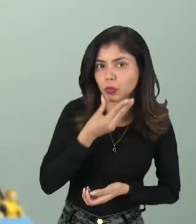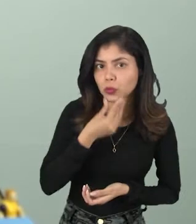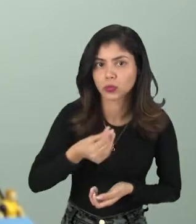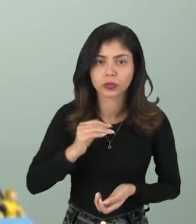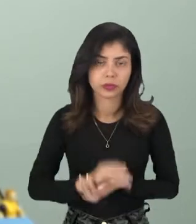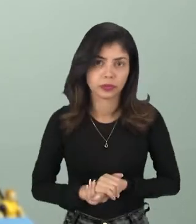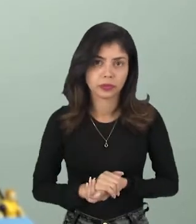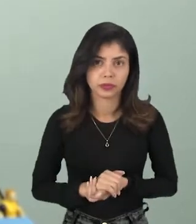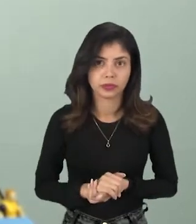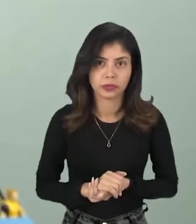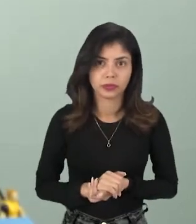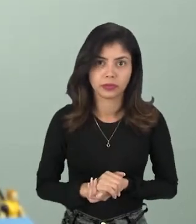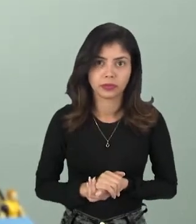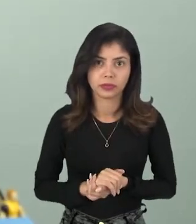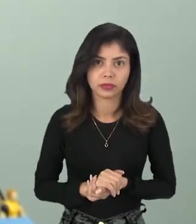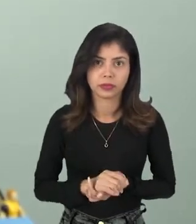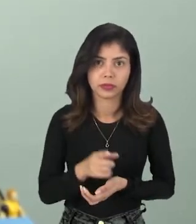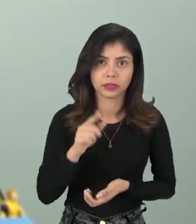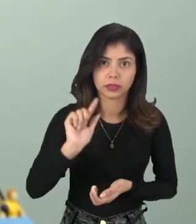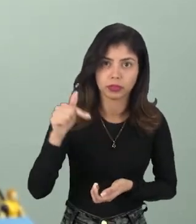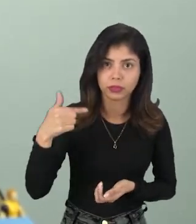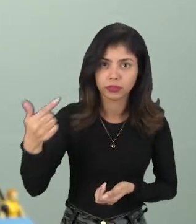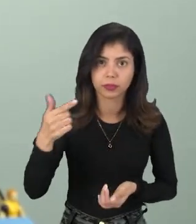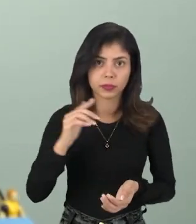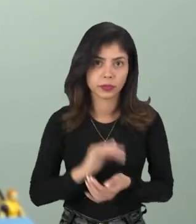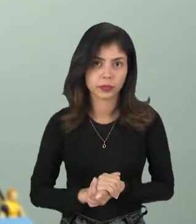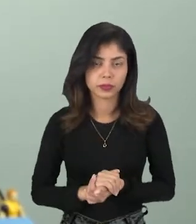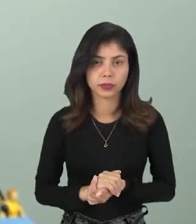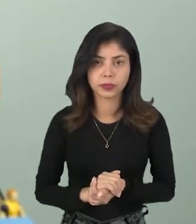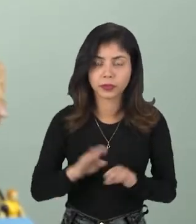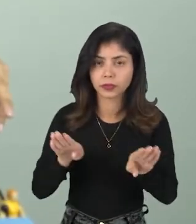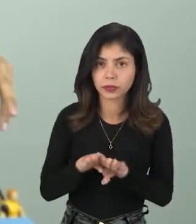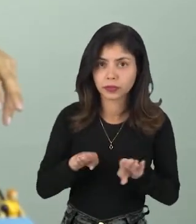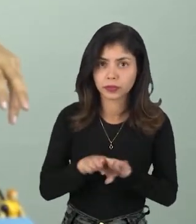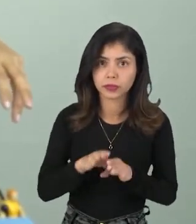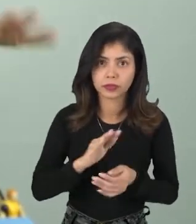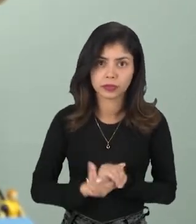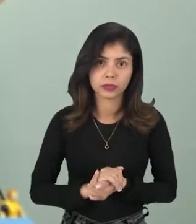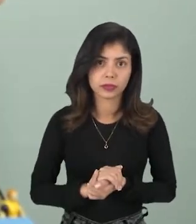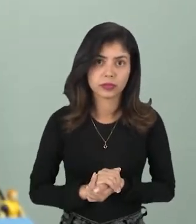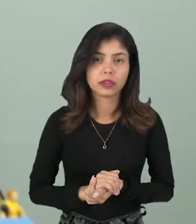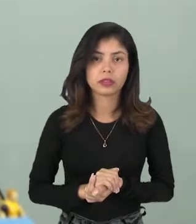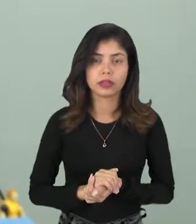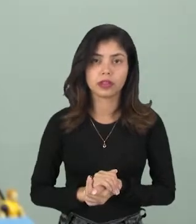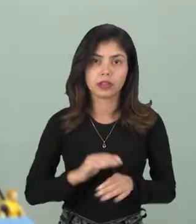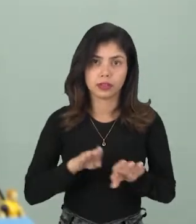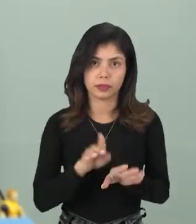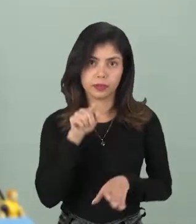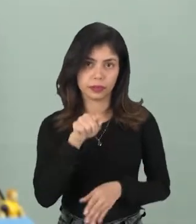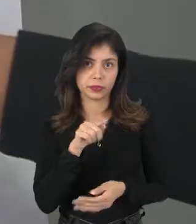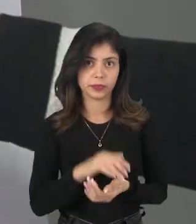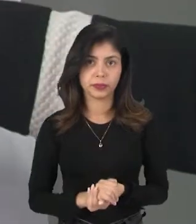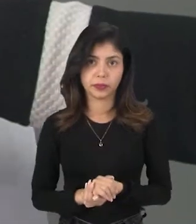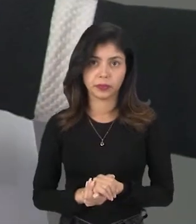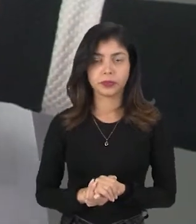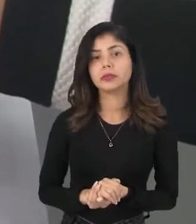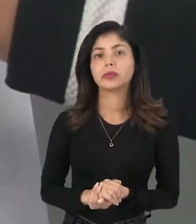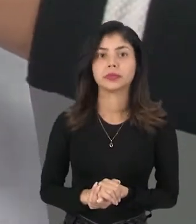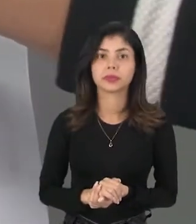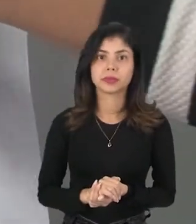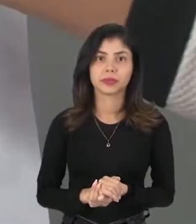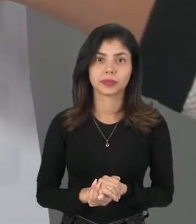meninos e vamos a nossa próxima situação Olha só